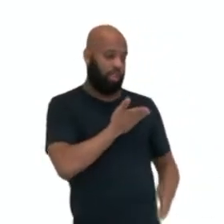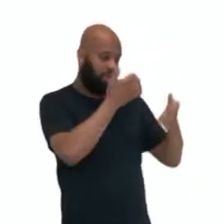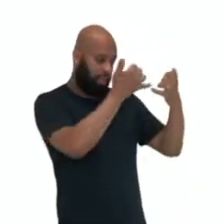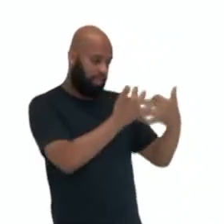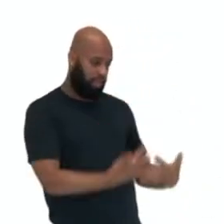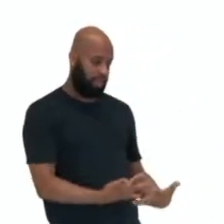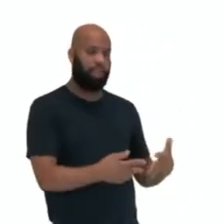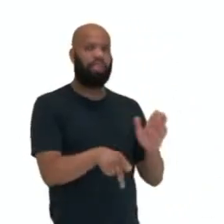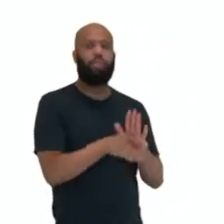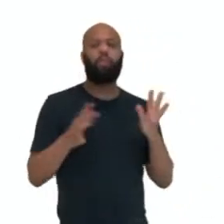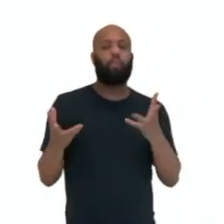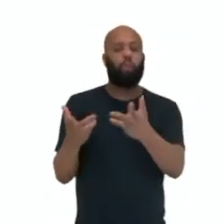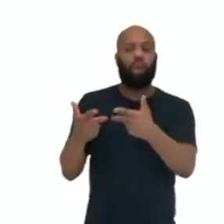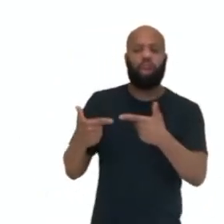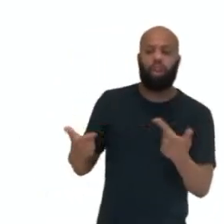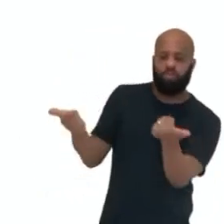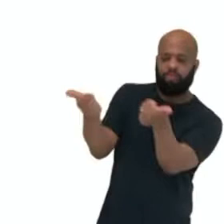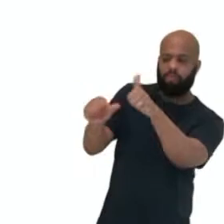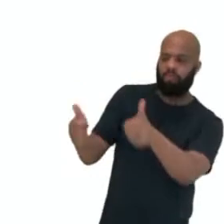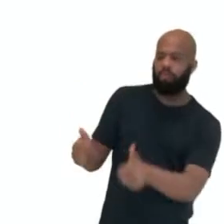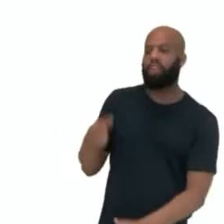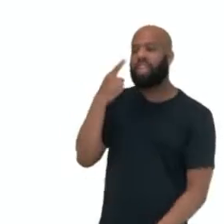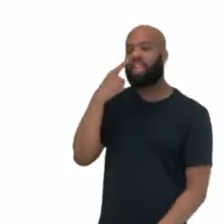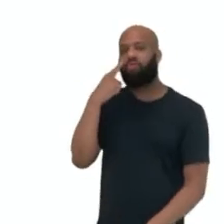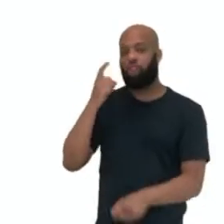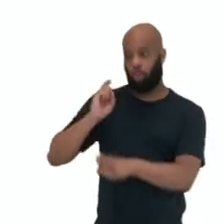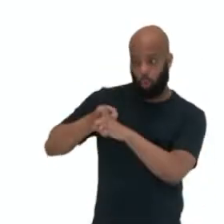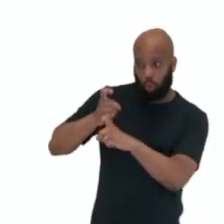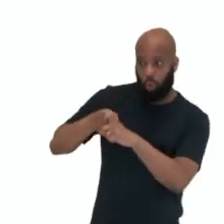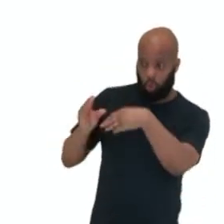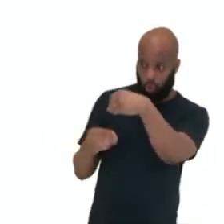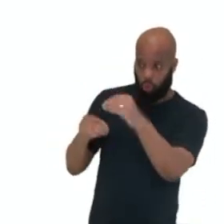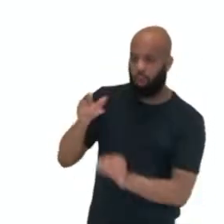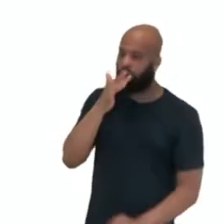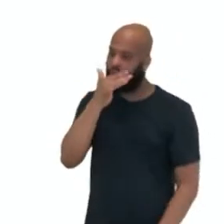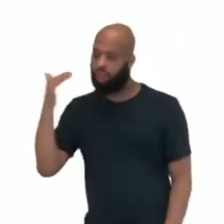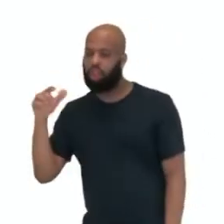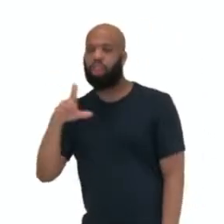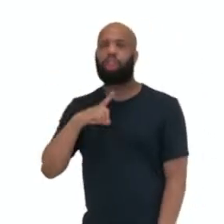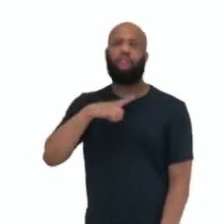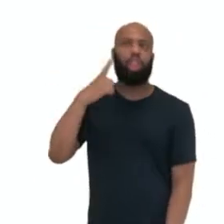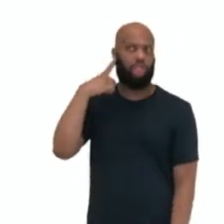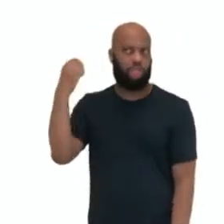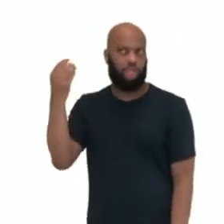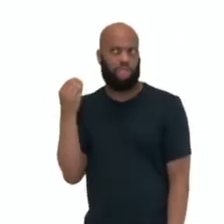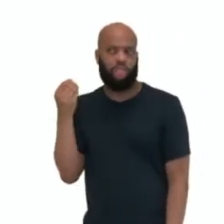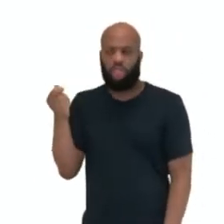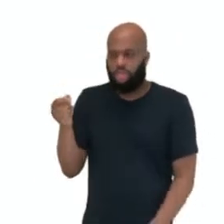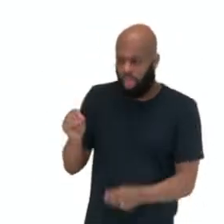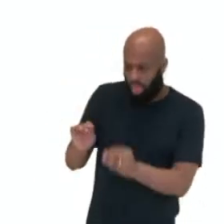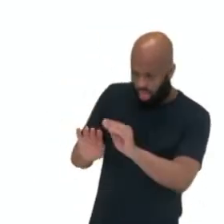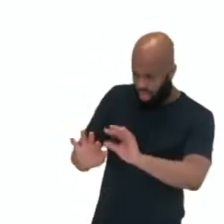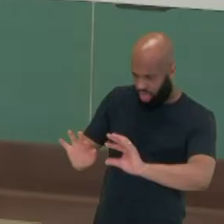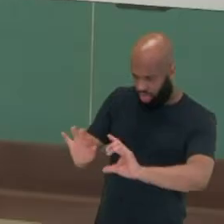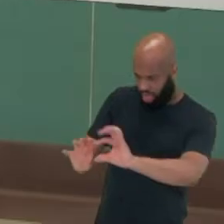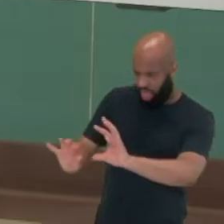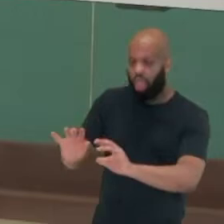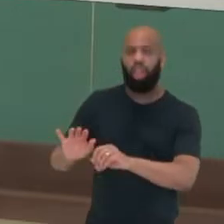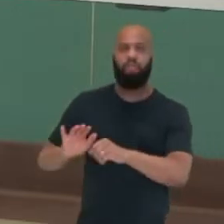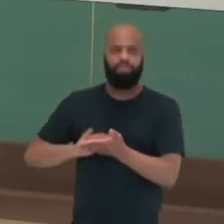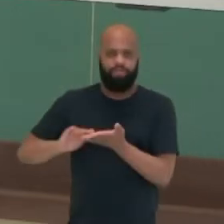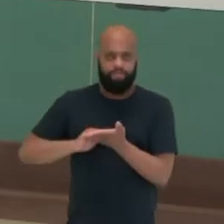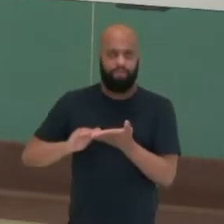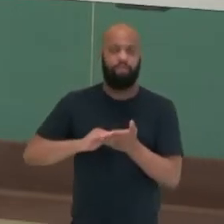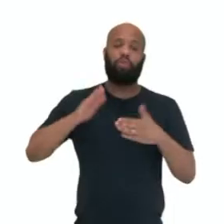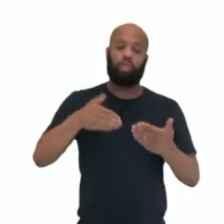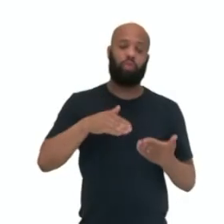meio de suas qualidades físicas, como dureza, cheiro, o som que faz quando tocado, a textura, etc. O colega